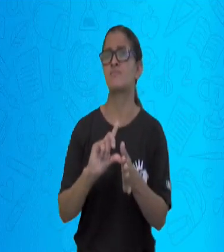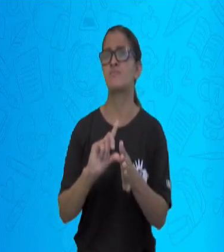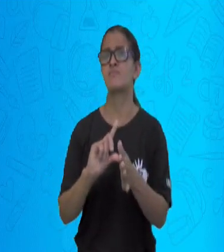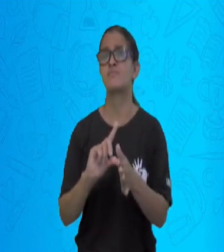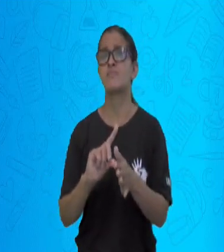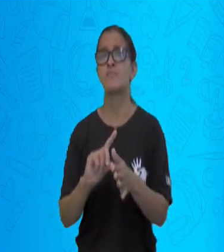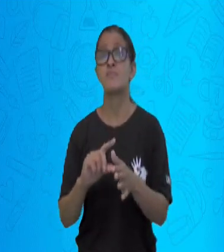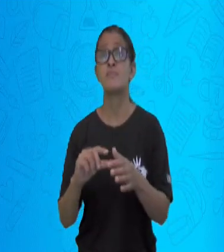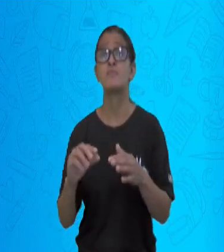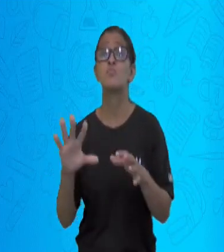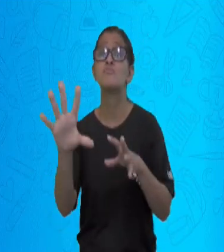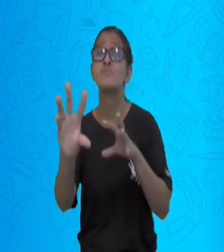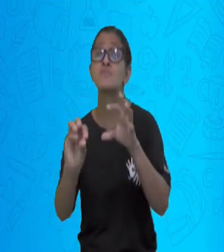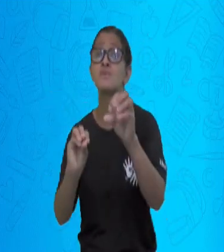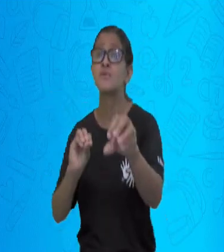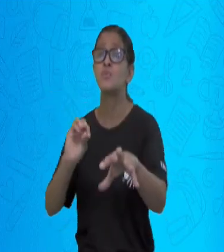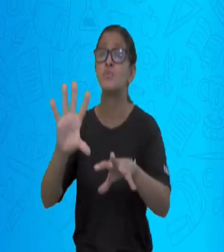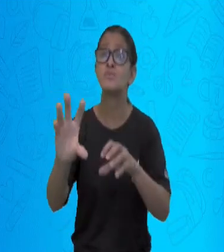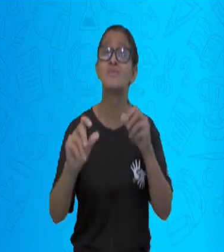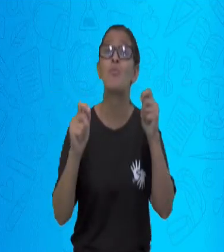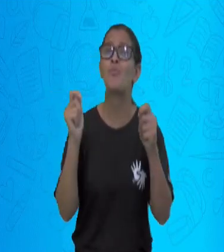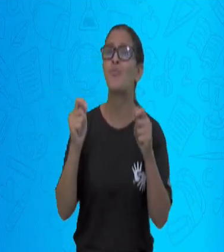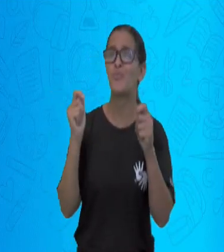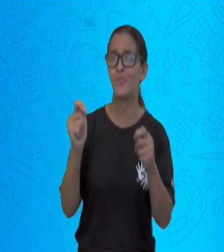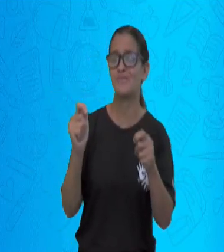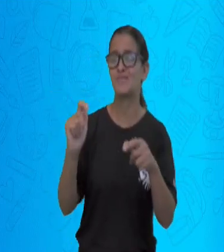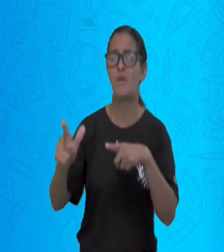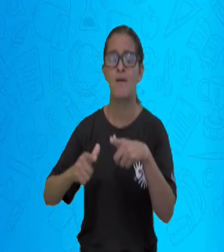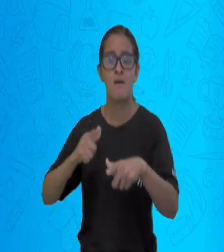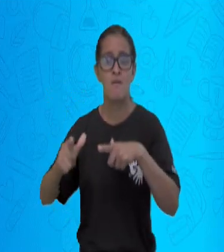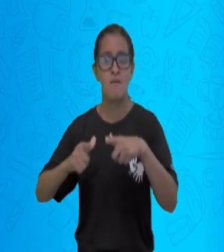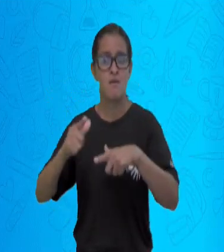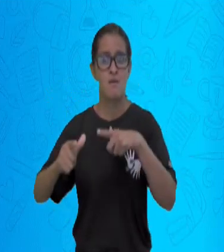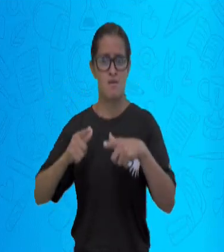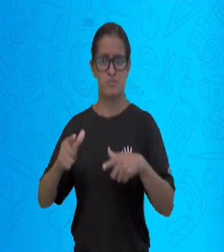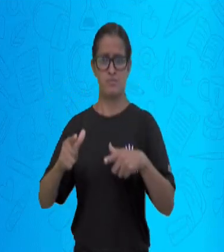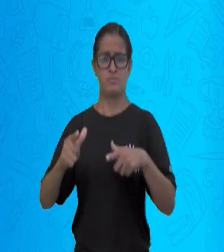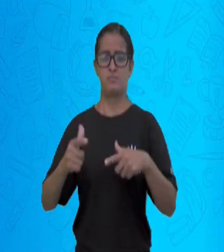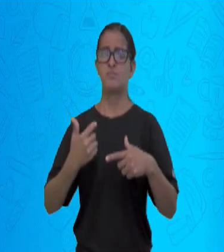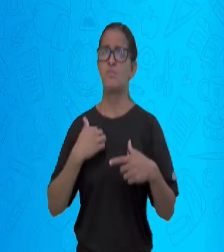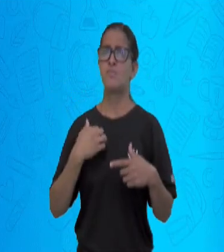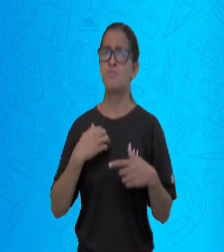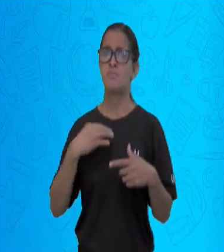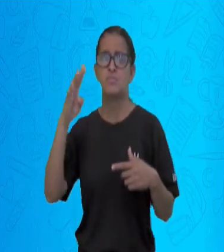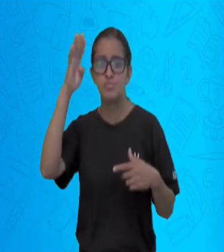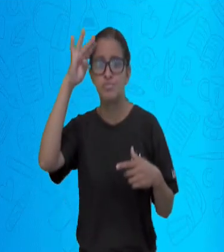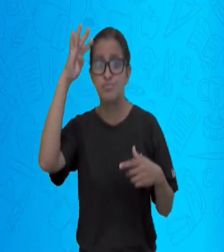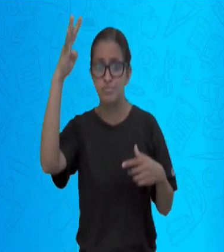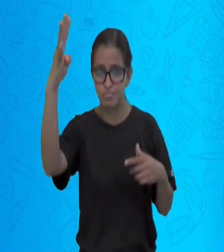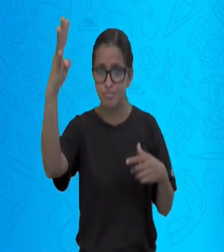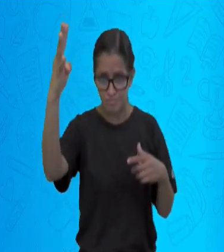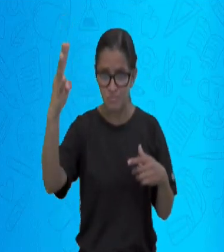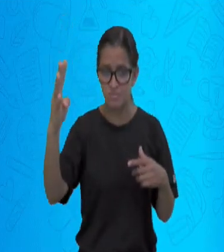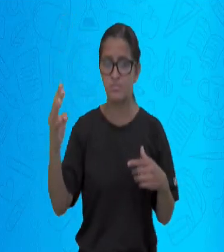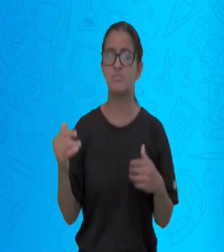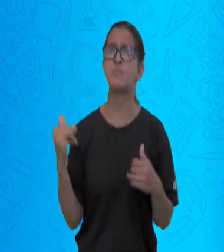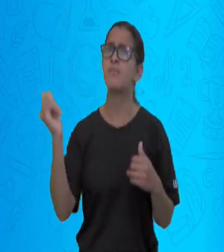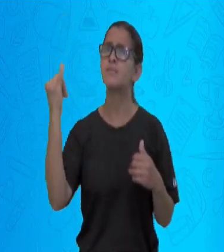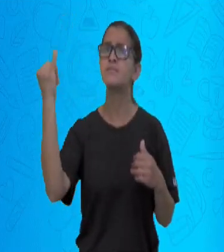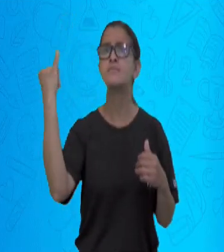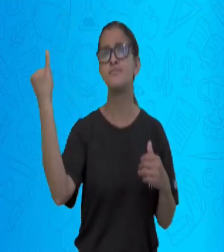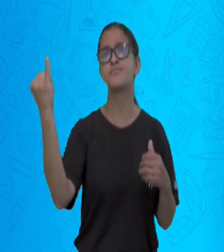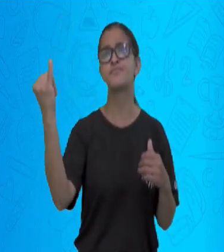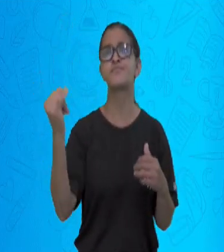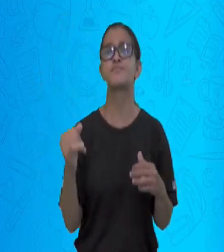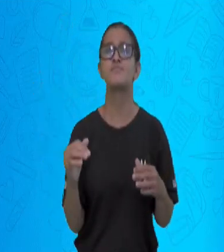emprego melhor. E isso correu o quê? Com a mudança no campo de trabalho. O que isso influenciou? Antigamente nós tínhamos